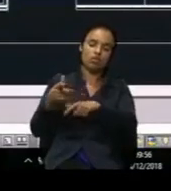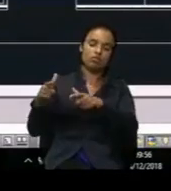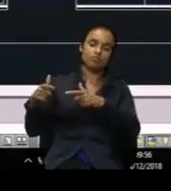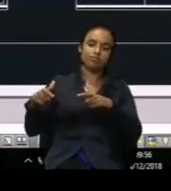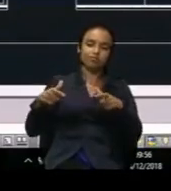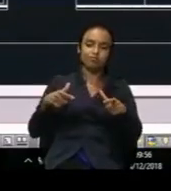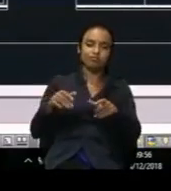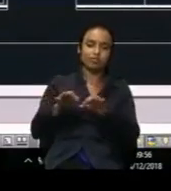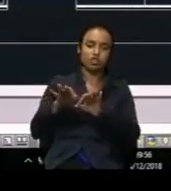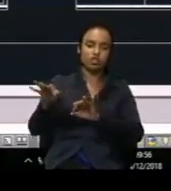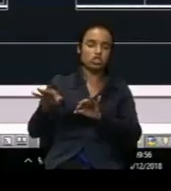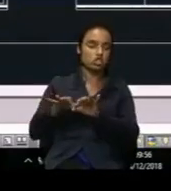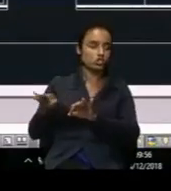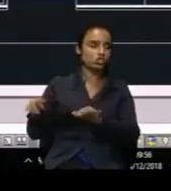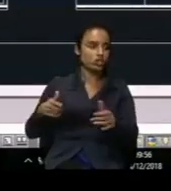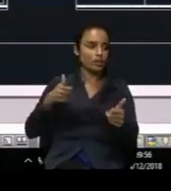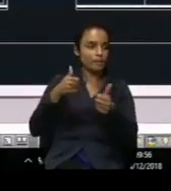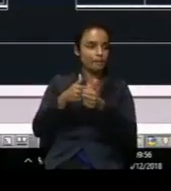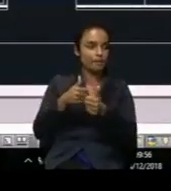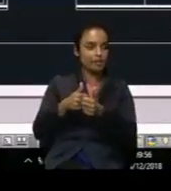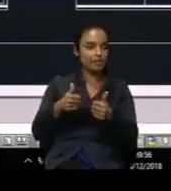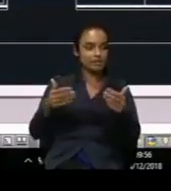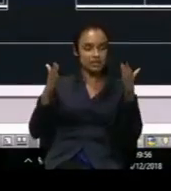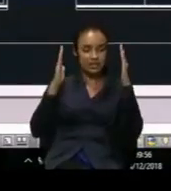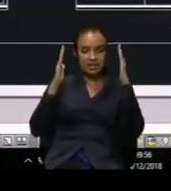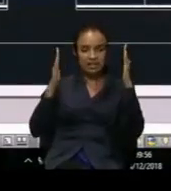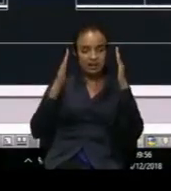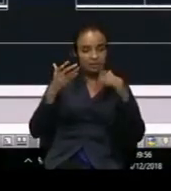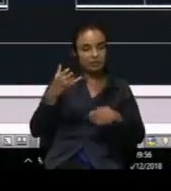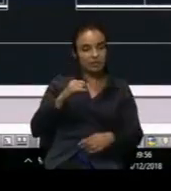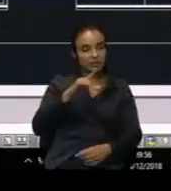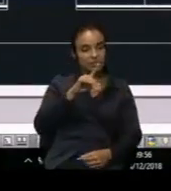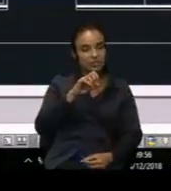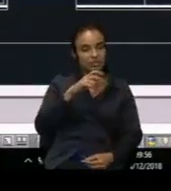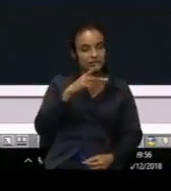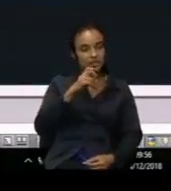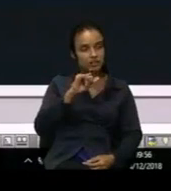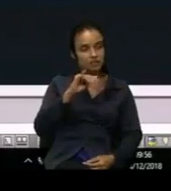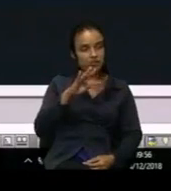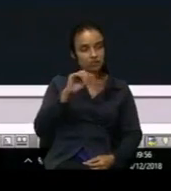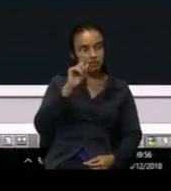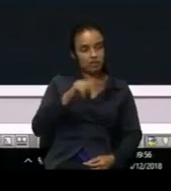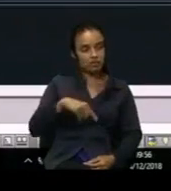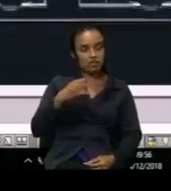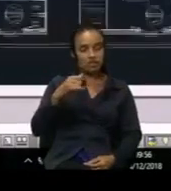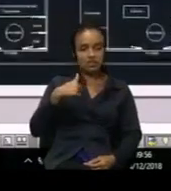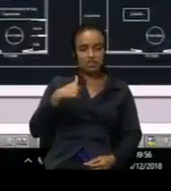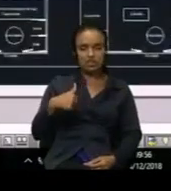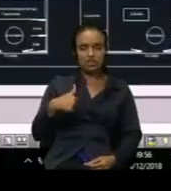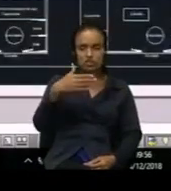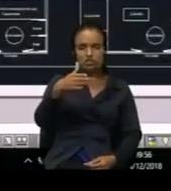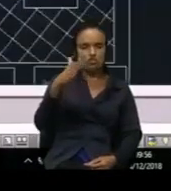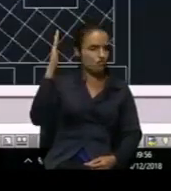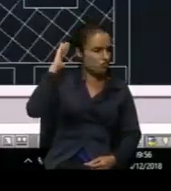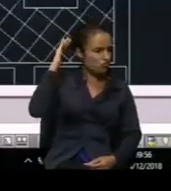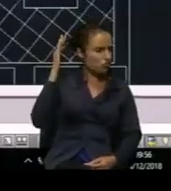veja que está tudo próximo. Imagina que um caminhão chega aqui. Se esse depósito, a areia e a brita, fosse lá no fundo da minha